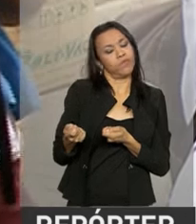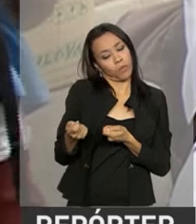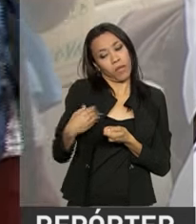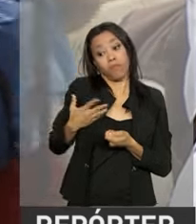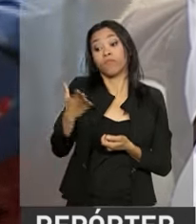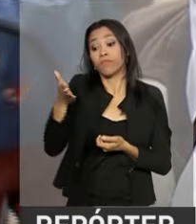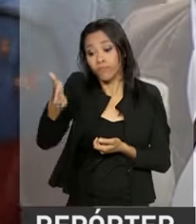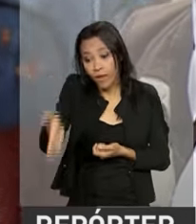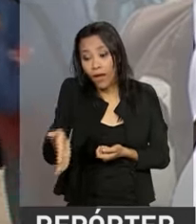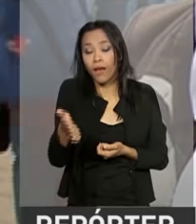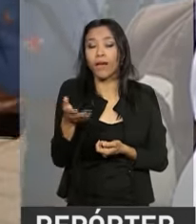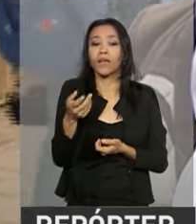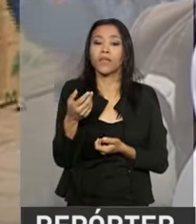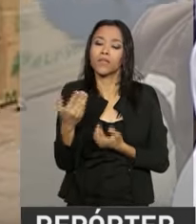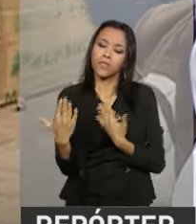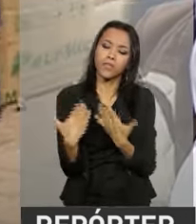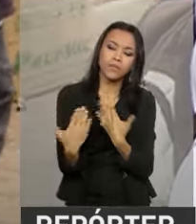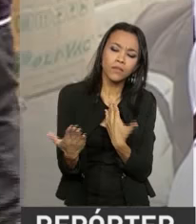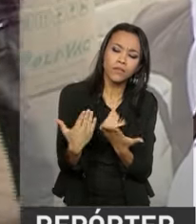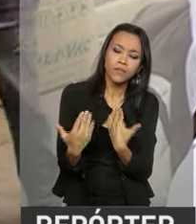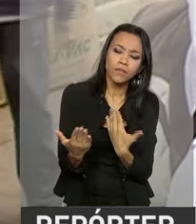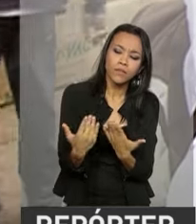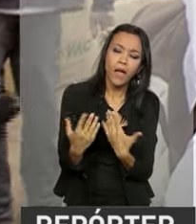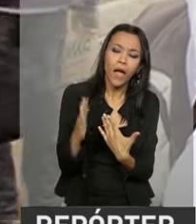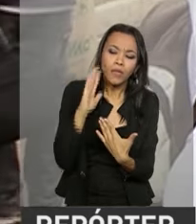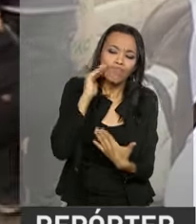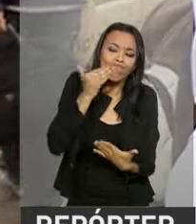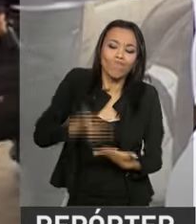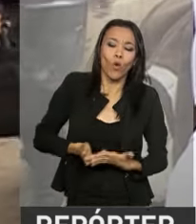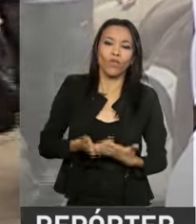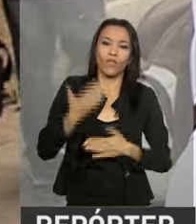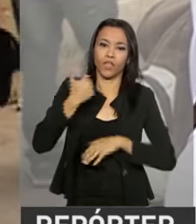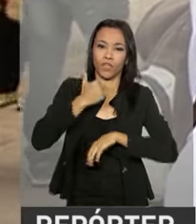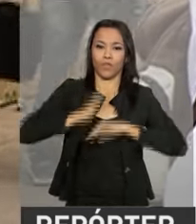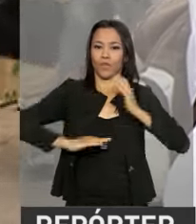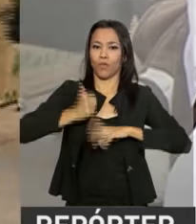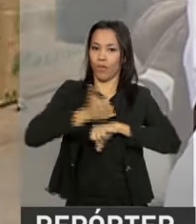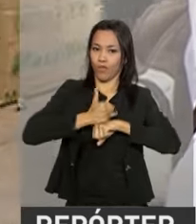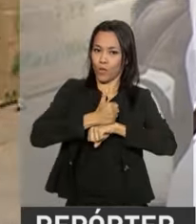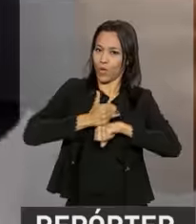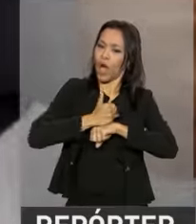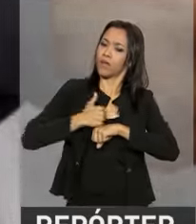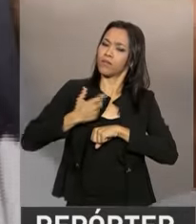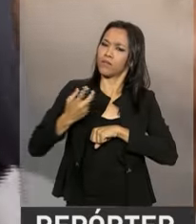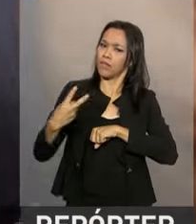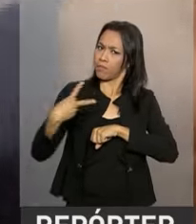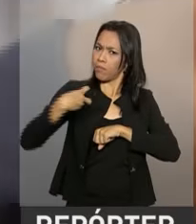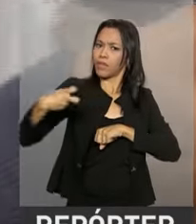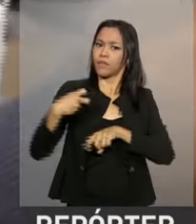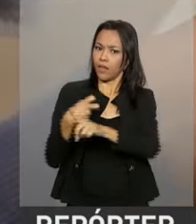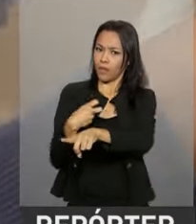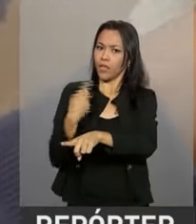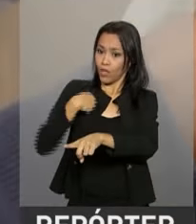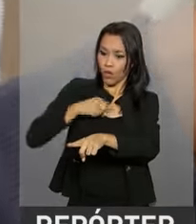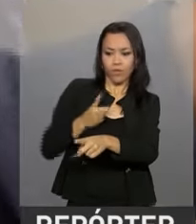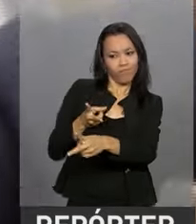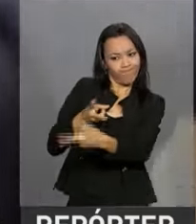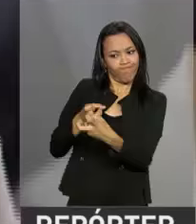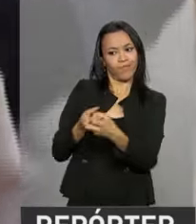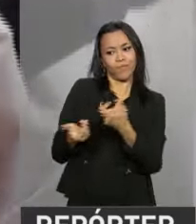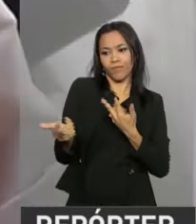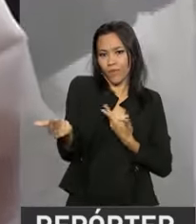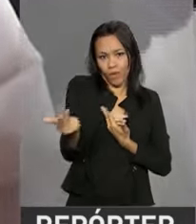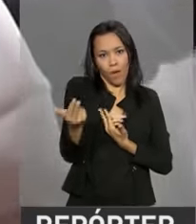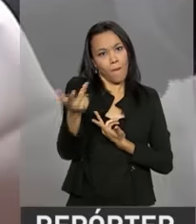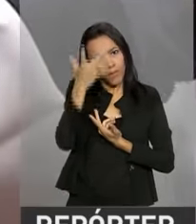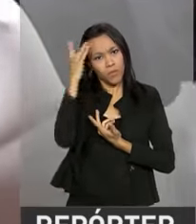eles e assim a gente faz essa essa abordagem, eles passam a confiar na equipe também e no programa e ver que e vê que a gente também enxerga eles como uma